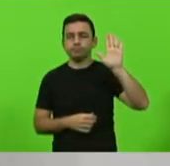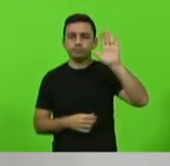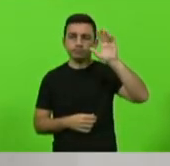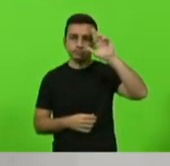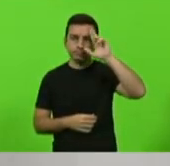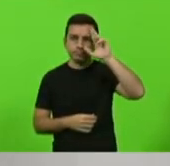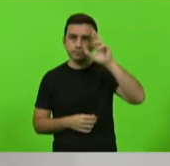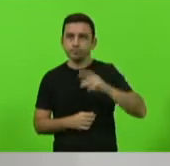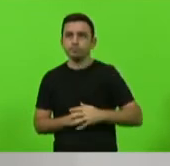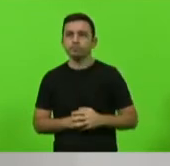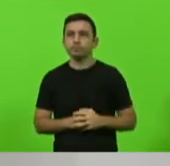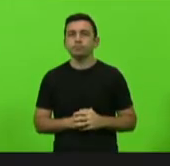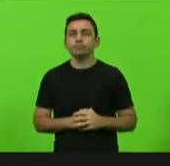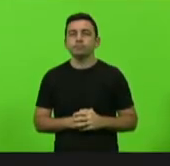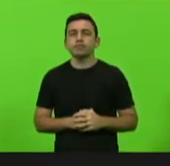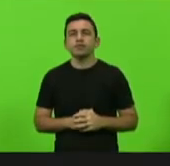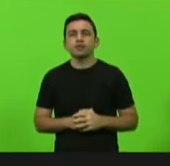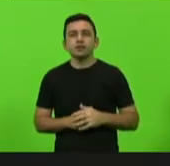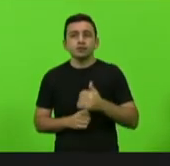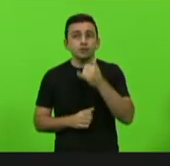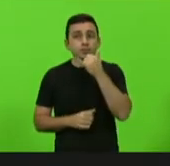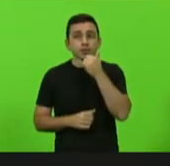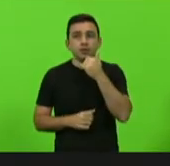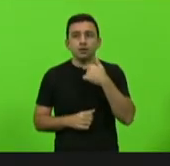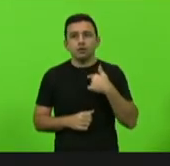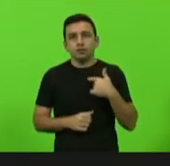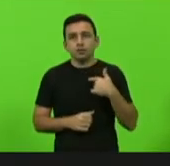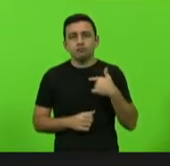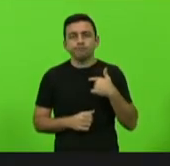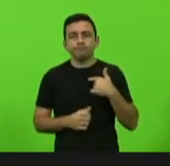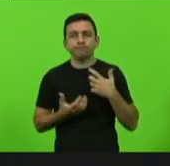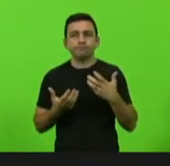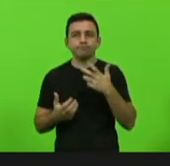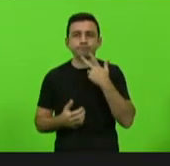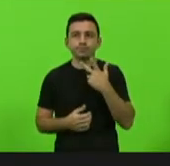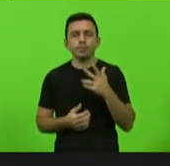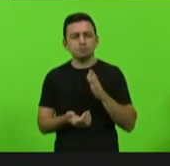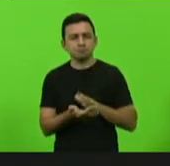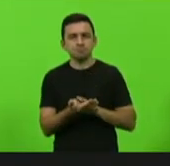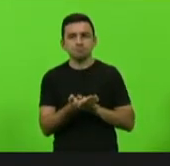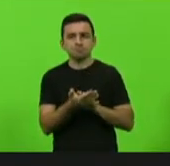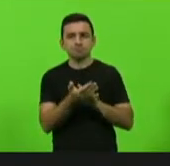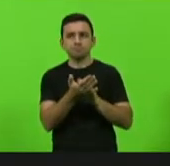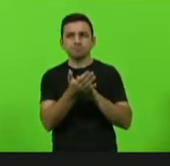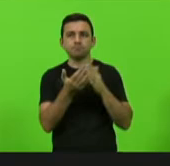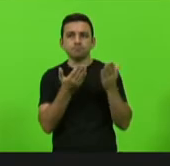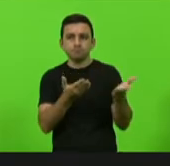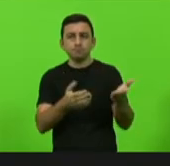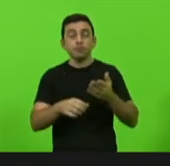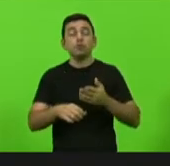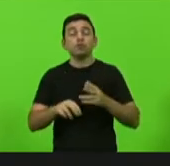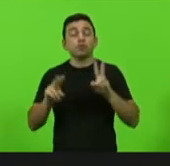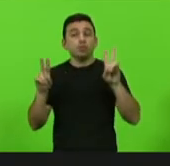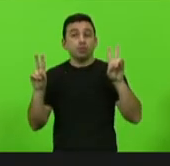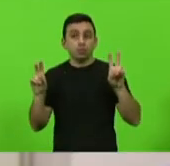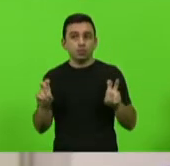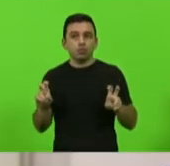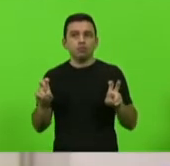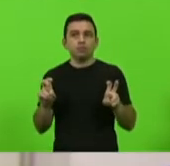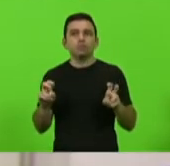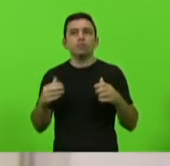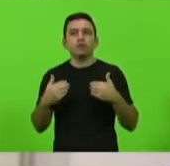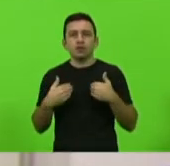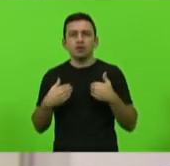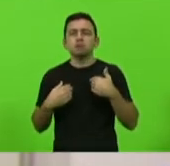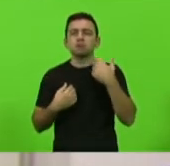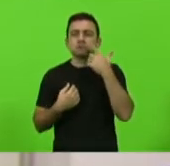Desculpa fazer uma intromissão no pronunciamento de Vossa Excelência, parabenizá-lo pelo tema. Eu tive a oportunidade de